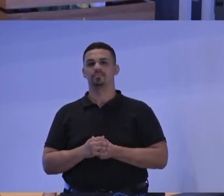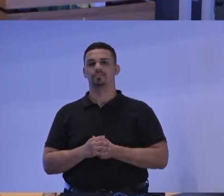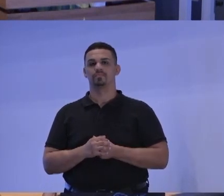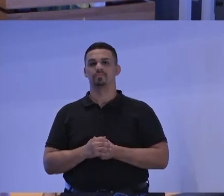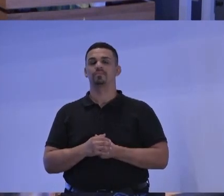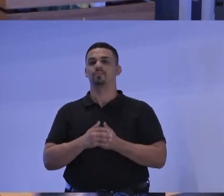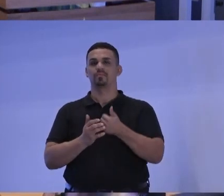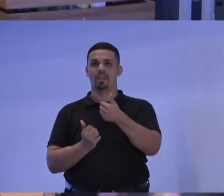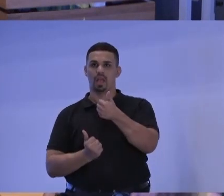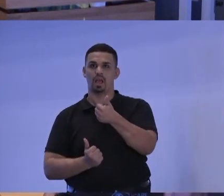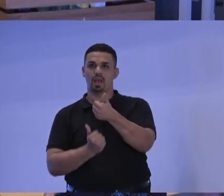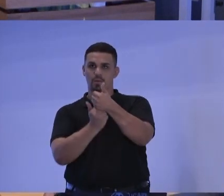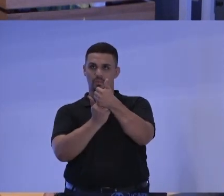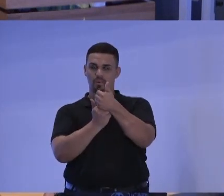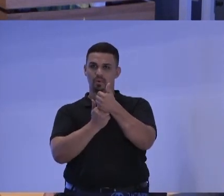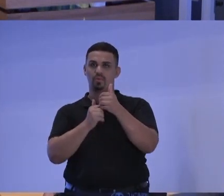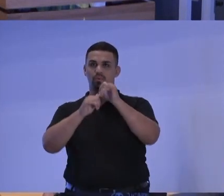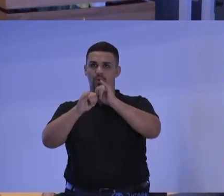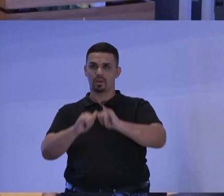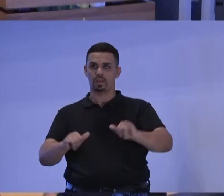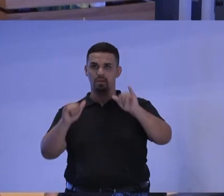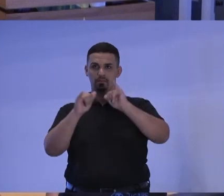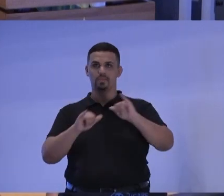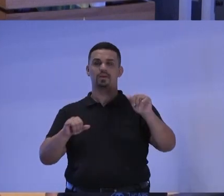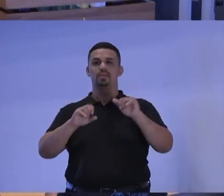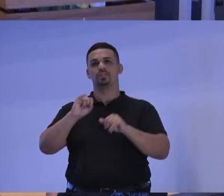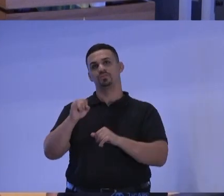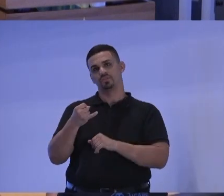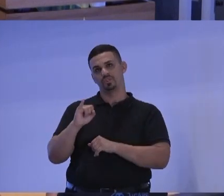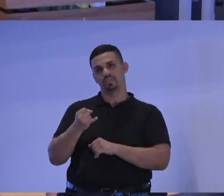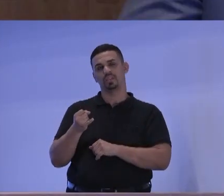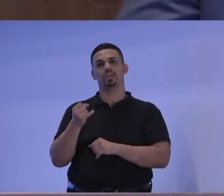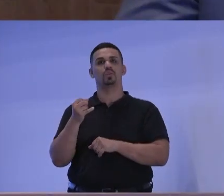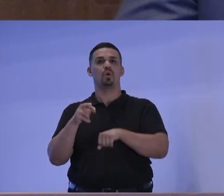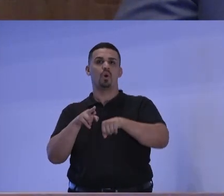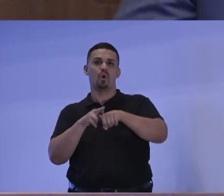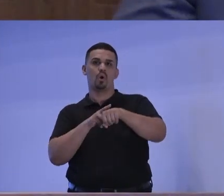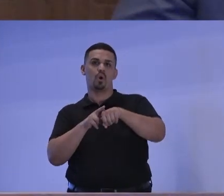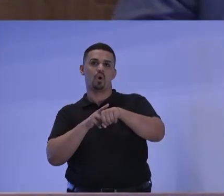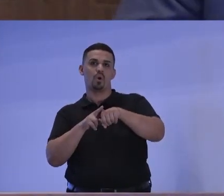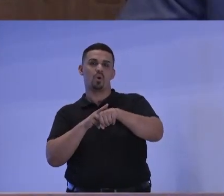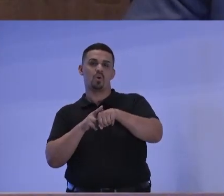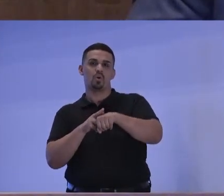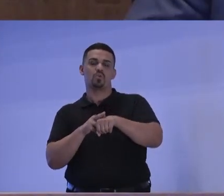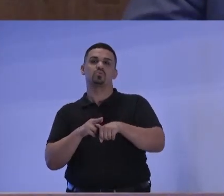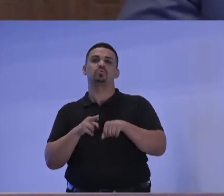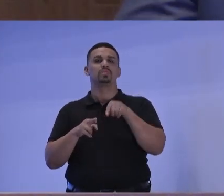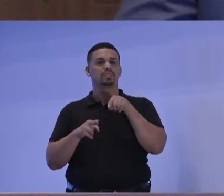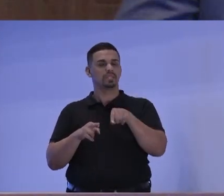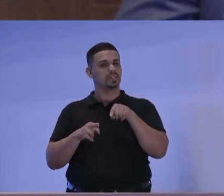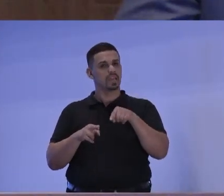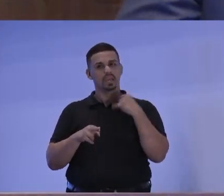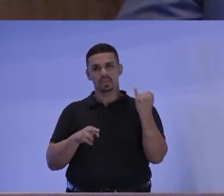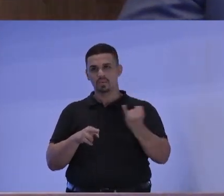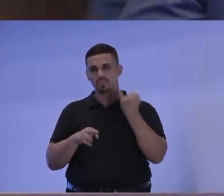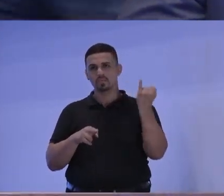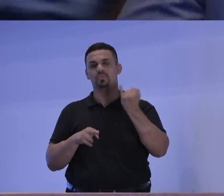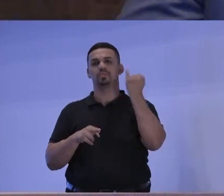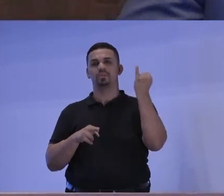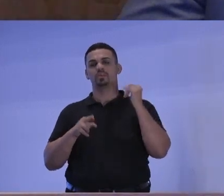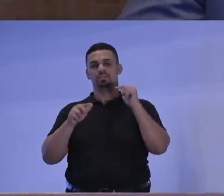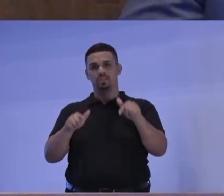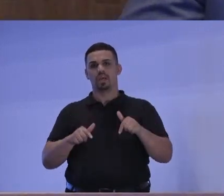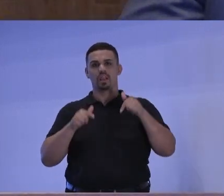O apoio à campanha Janeiro Roxo, uma iniciativa que é essencial no enfrentamento da hanseníase. Falo hoje em